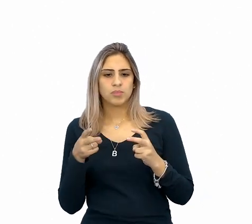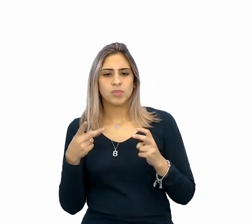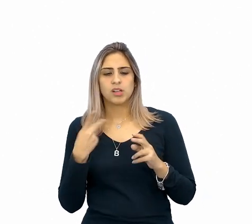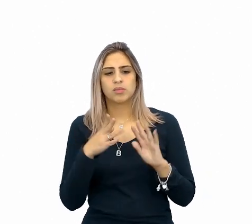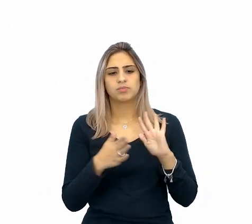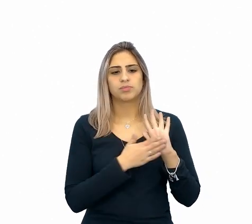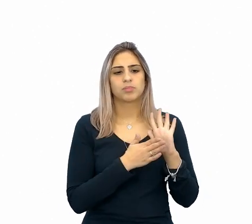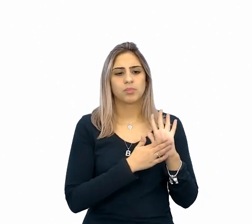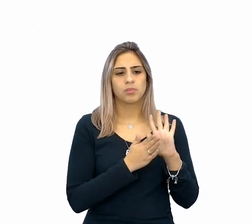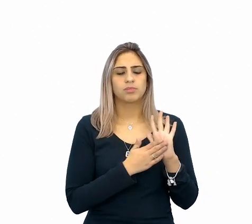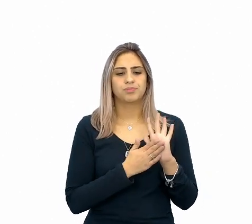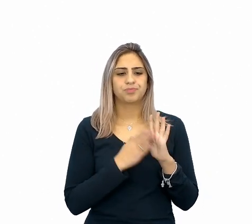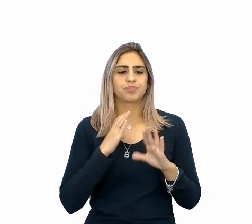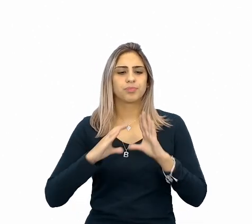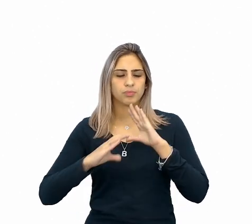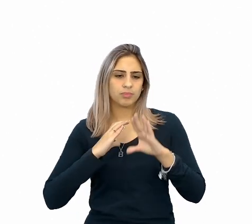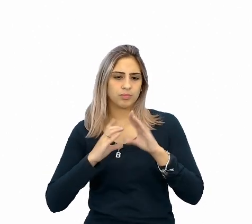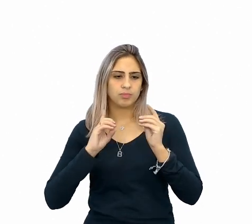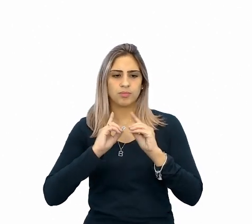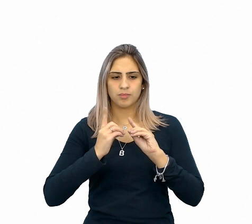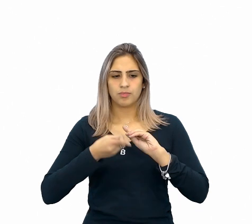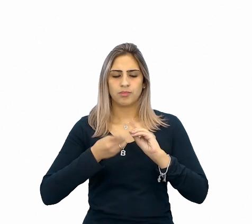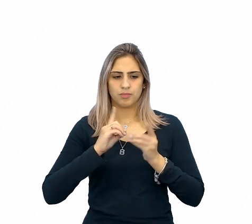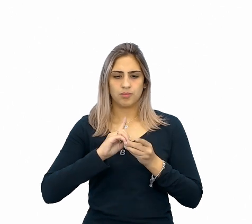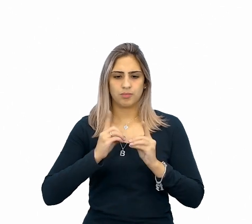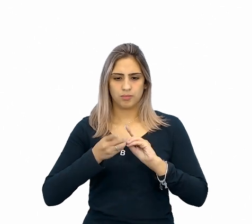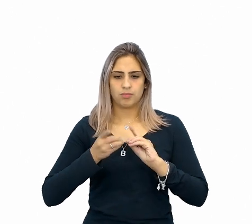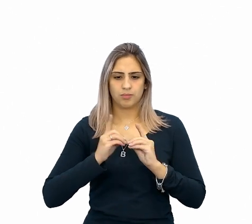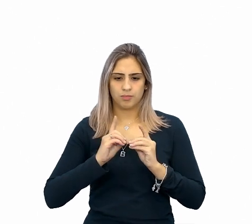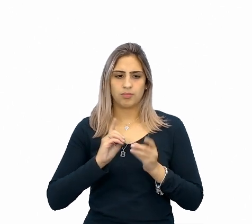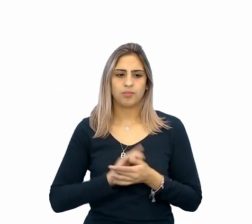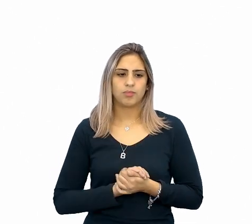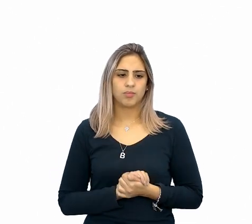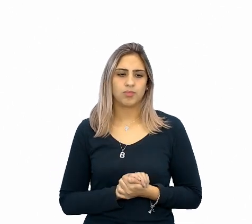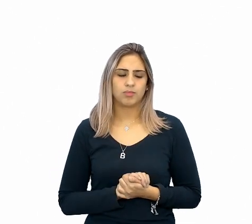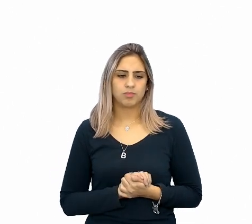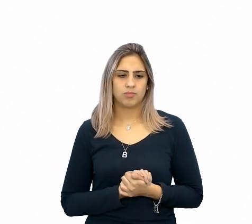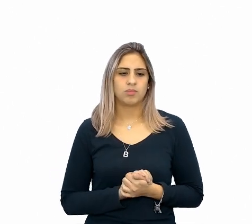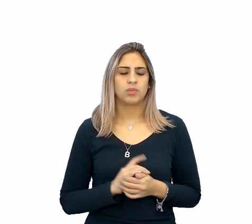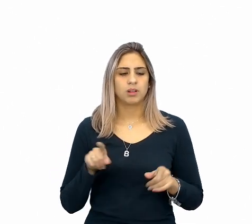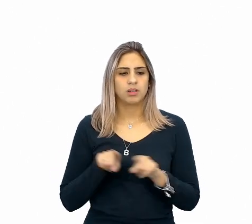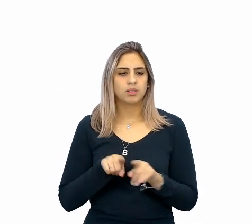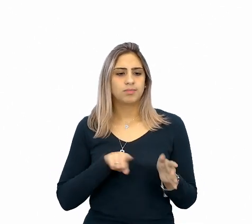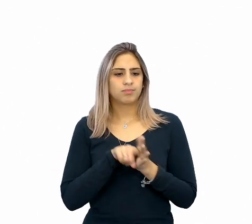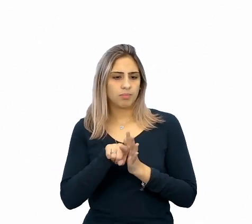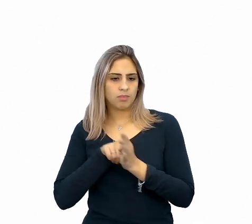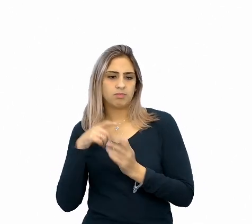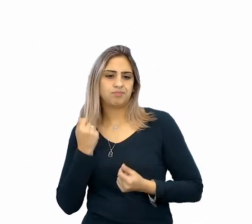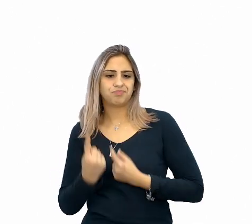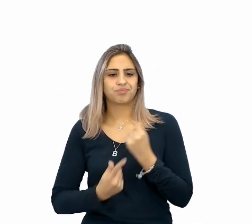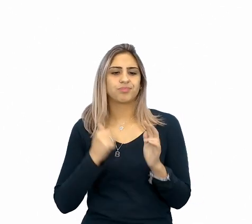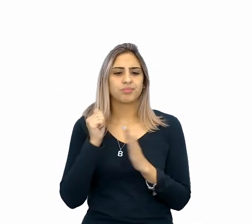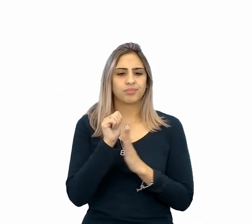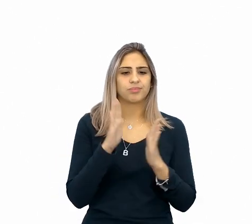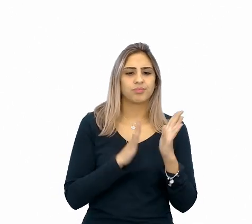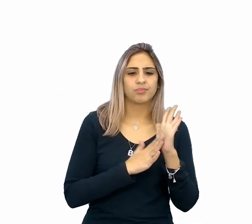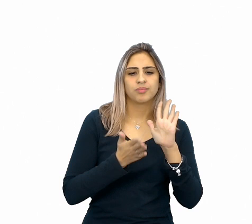seus propósitos comunicativo e didático. Nós também iremos analisar